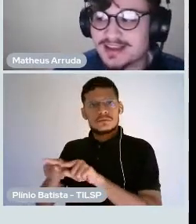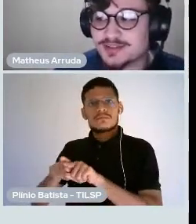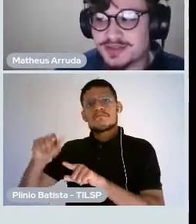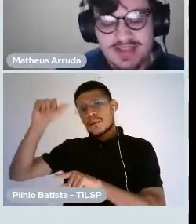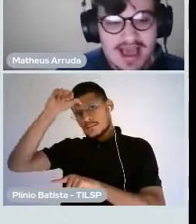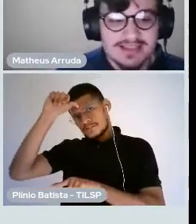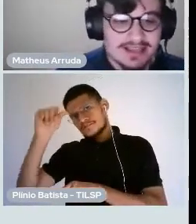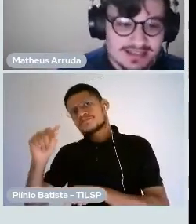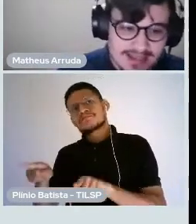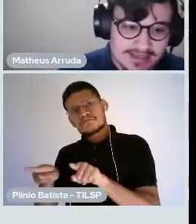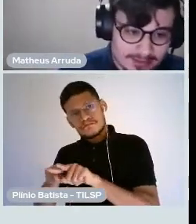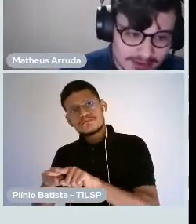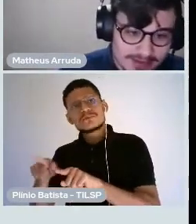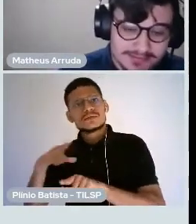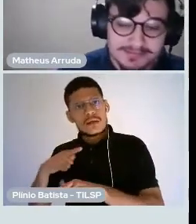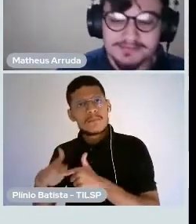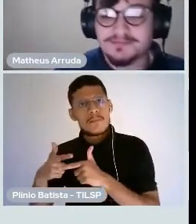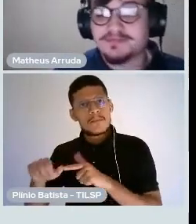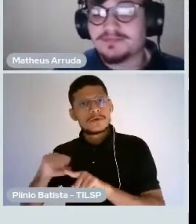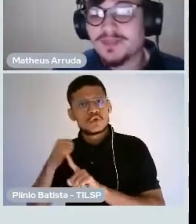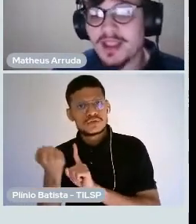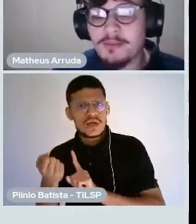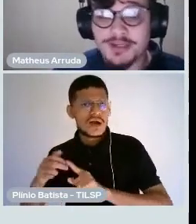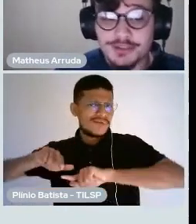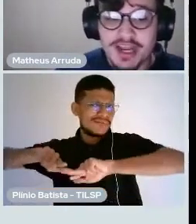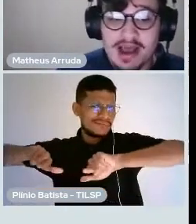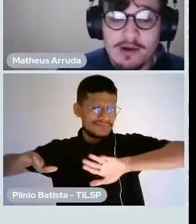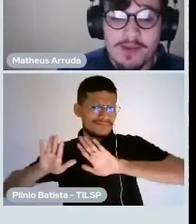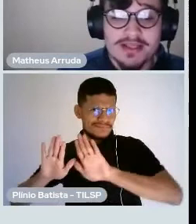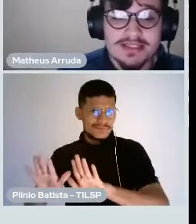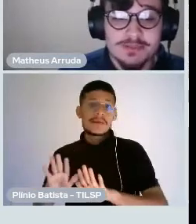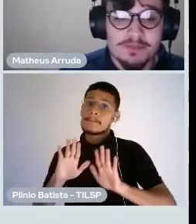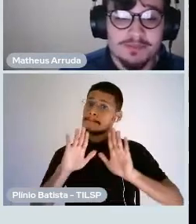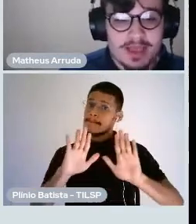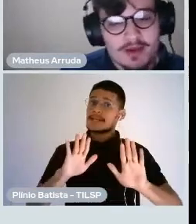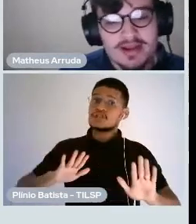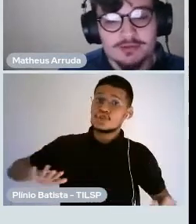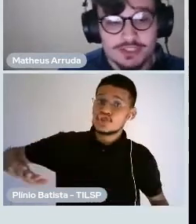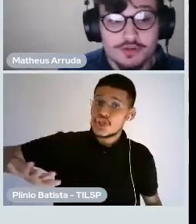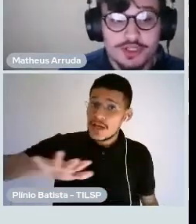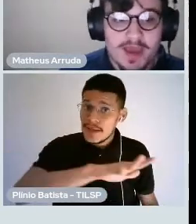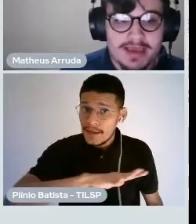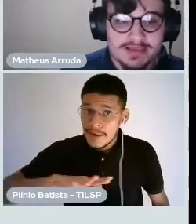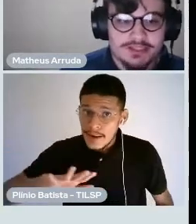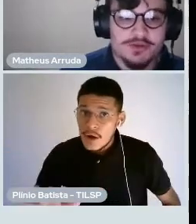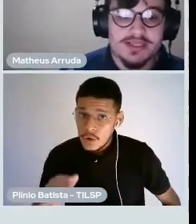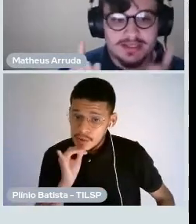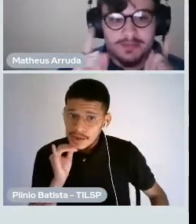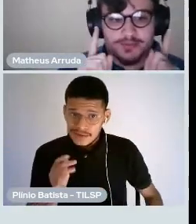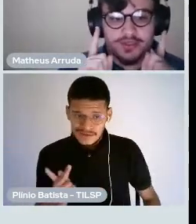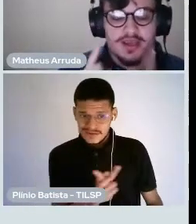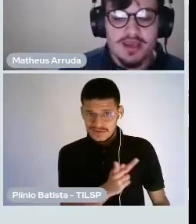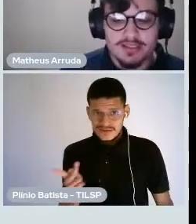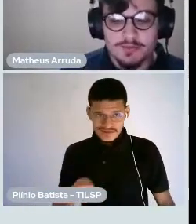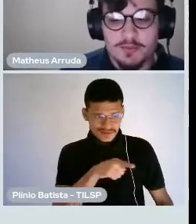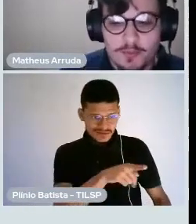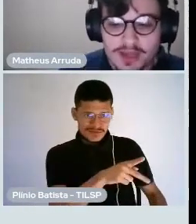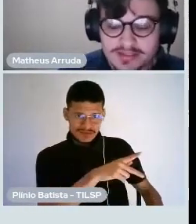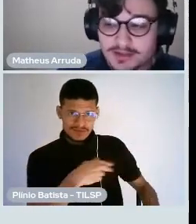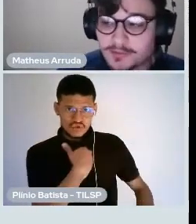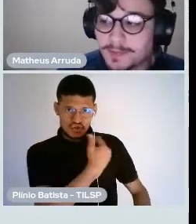problemas sociais, etc. também. Mas, no geral, esses dois países, esses dois exemplos